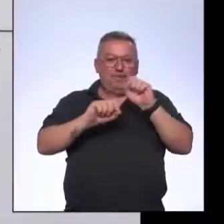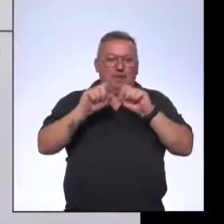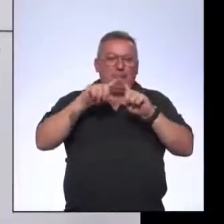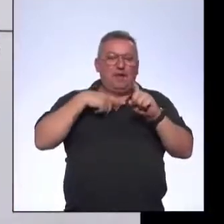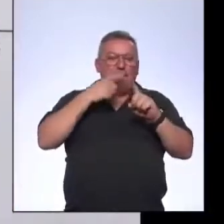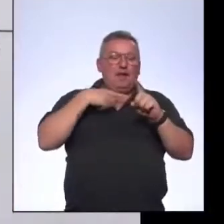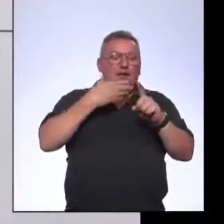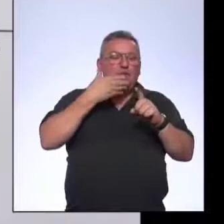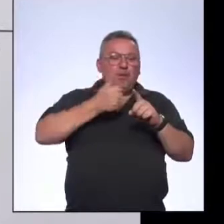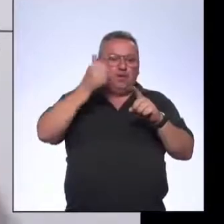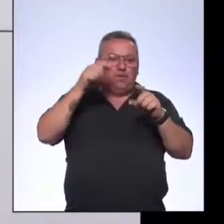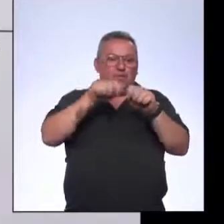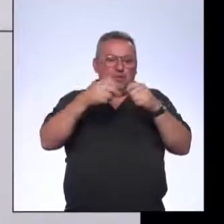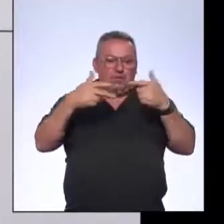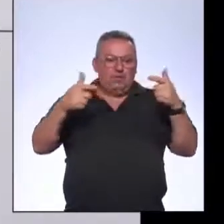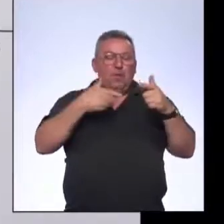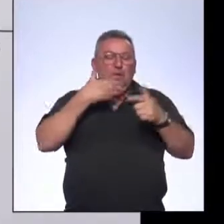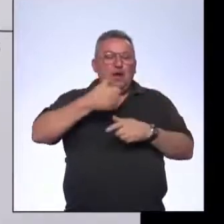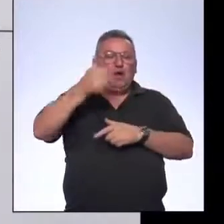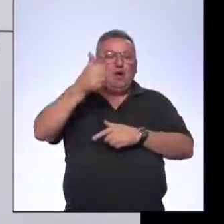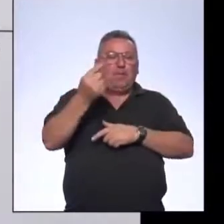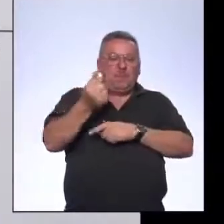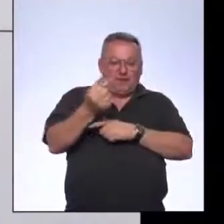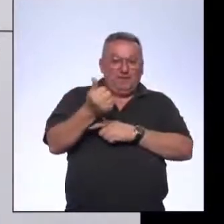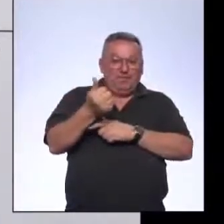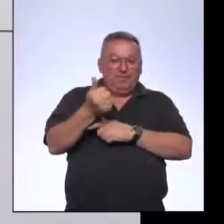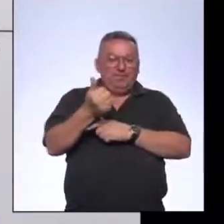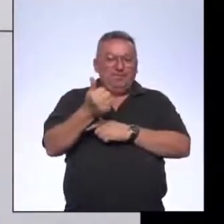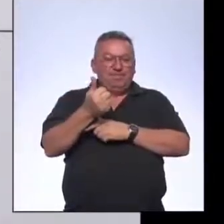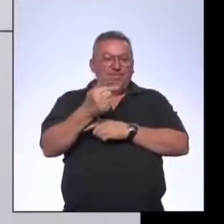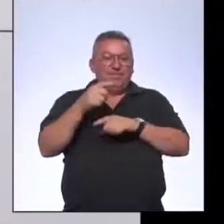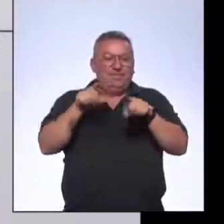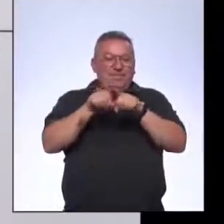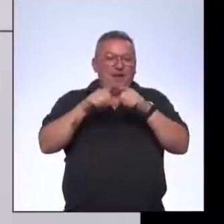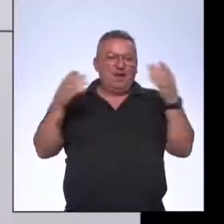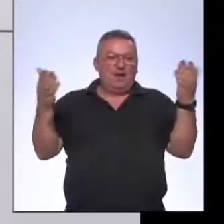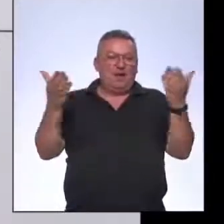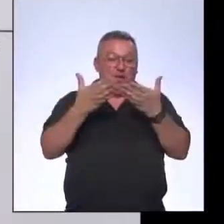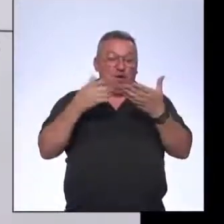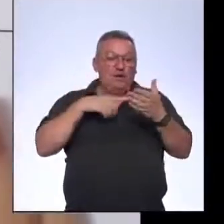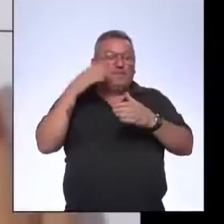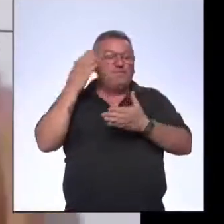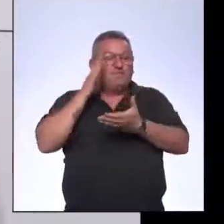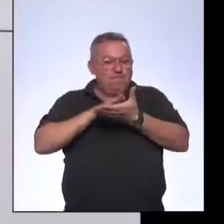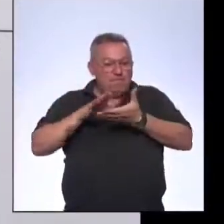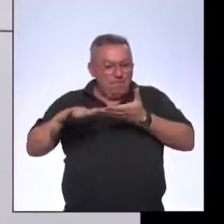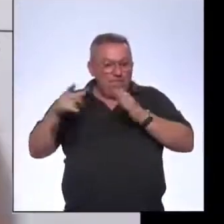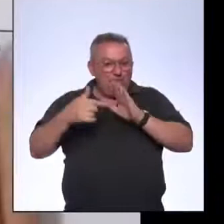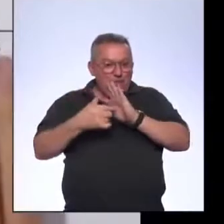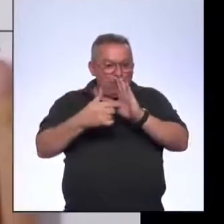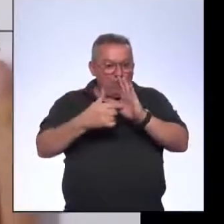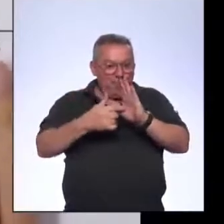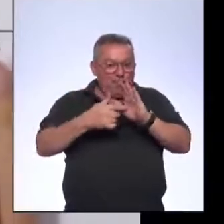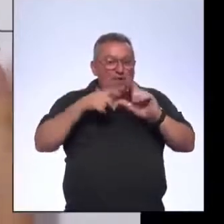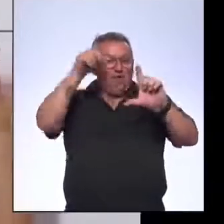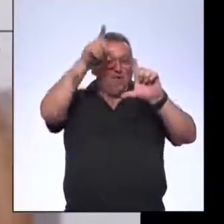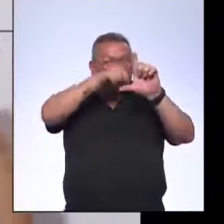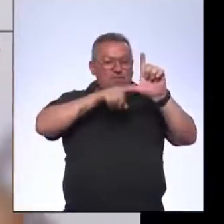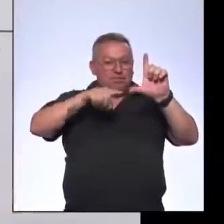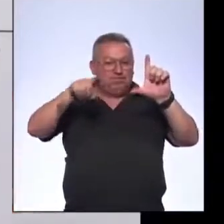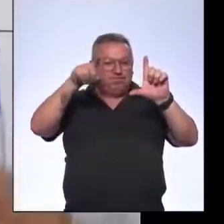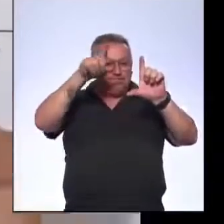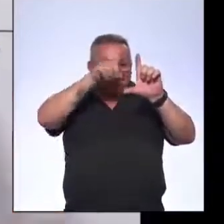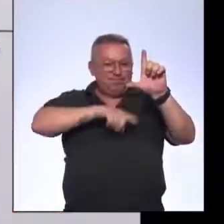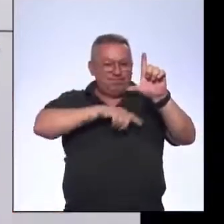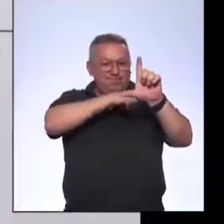né Falando que tem o melhor produto melhor preço né então é isso é a partir desse exercício eu vou ensinar para vocês o gráfico né